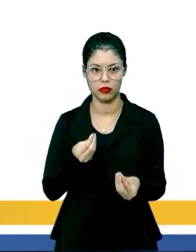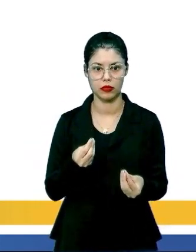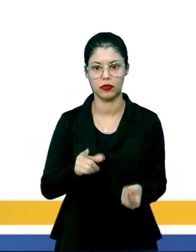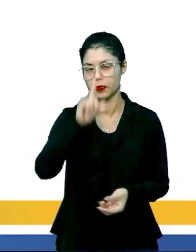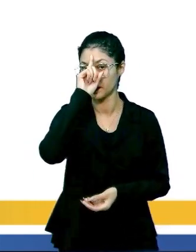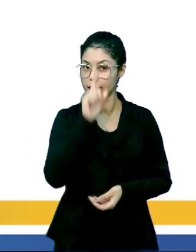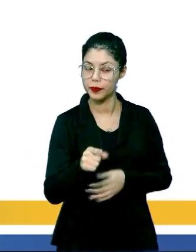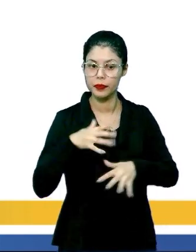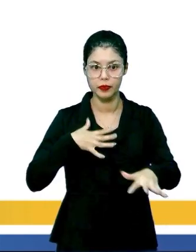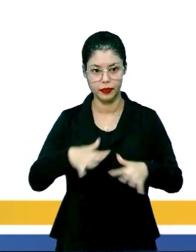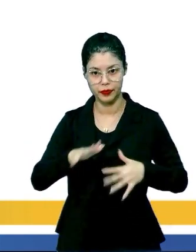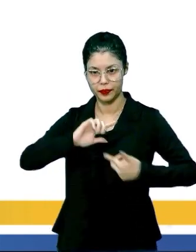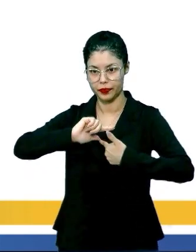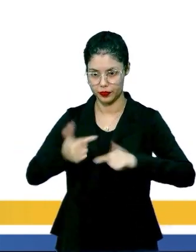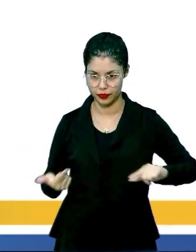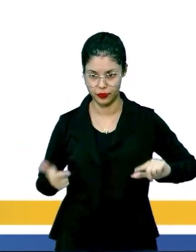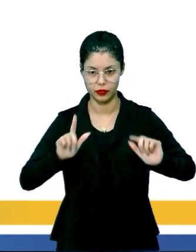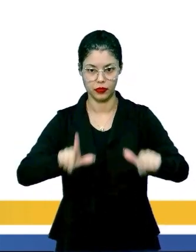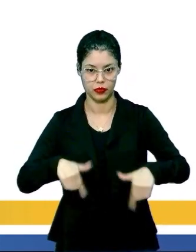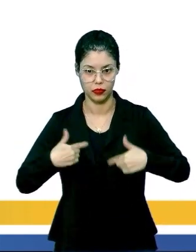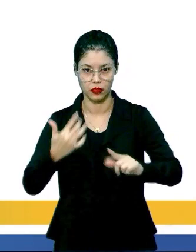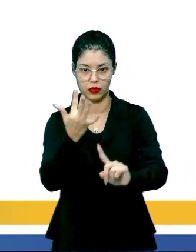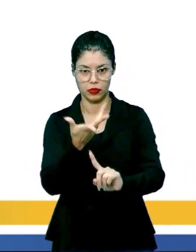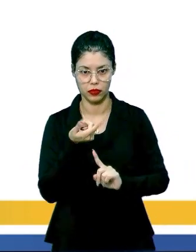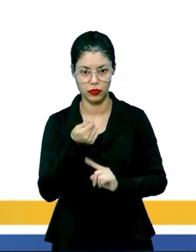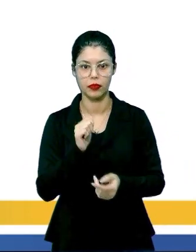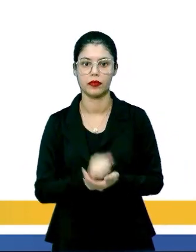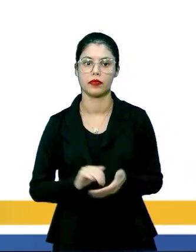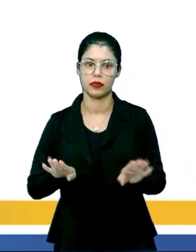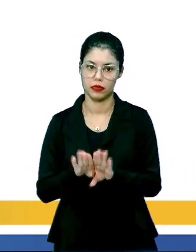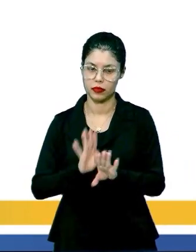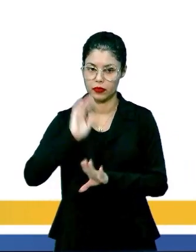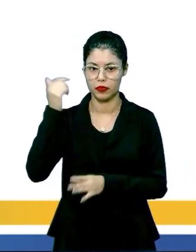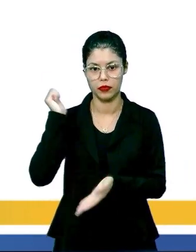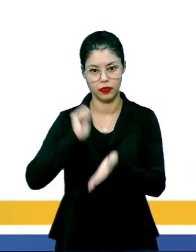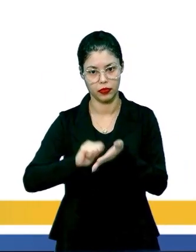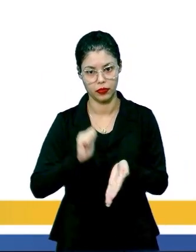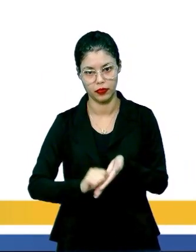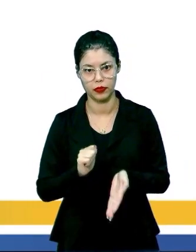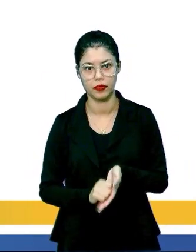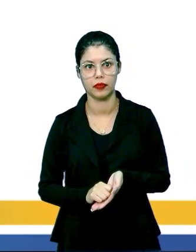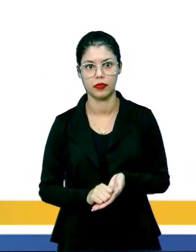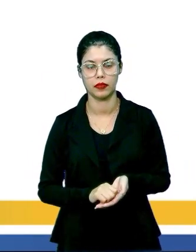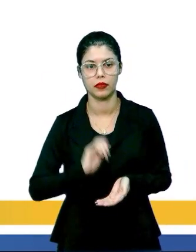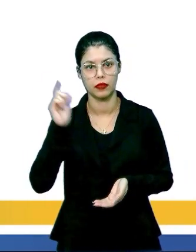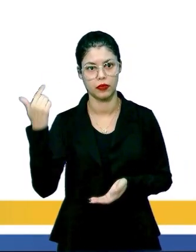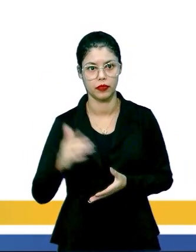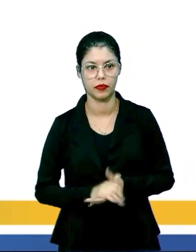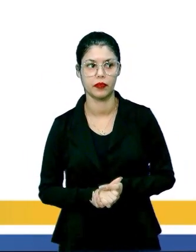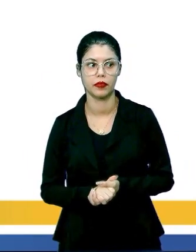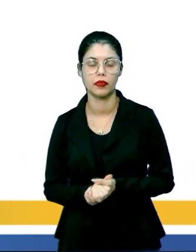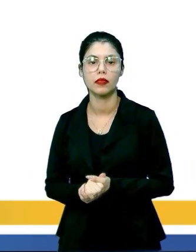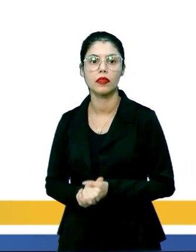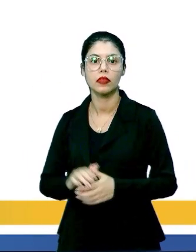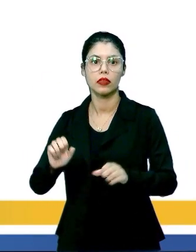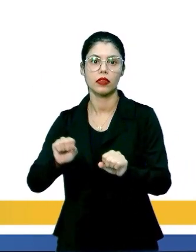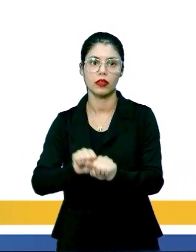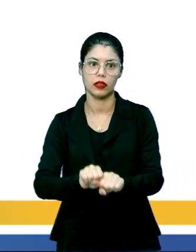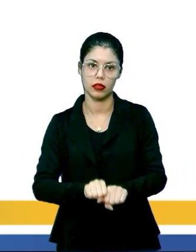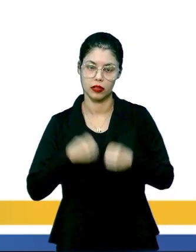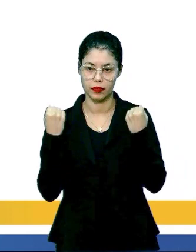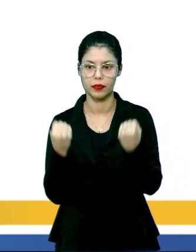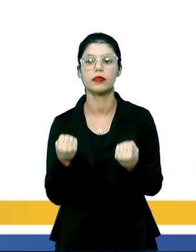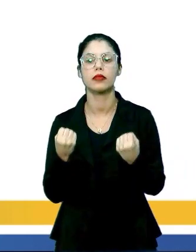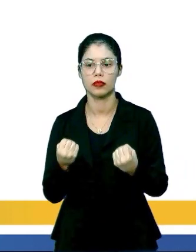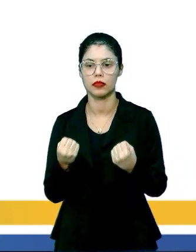principal líder desse movimento de resistência na arte. E aí temos outros escritores, Lima Barreto, entre outros. A República